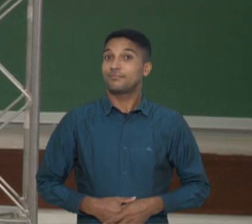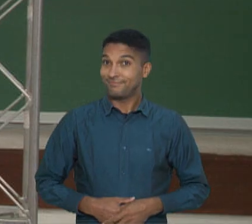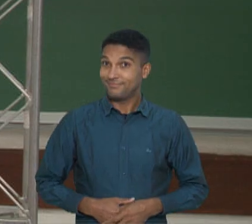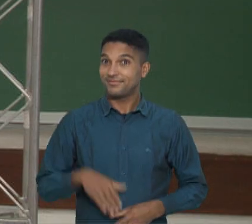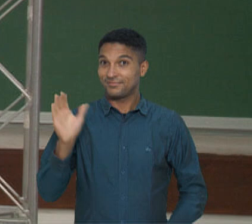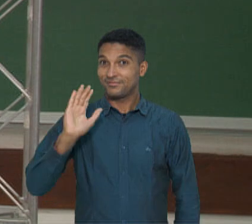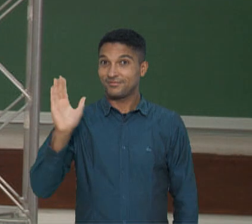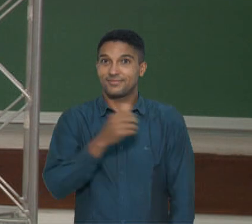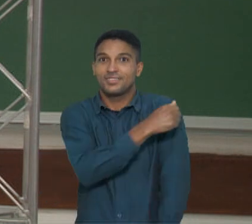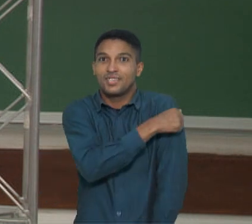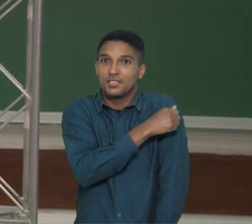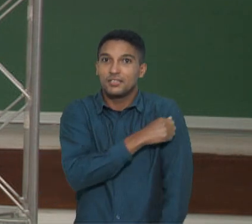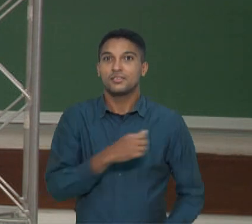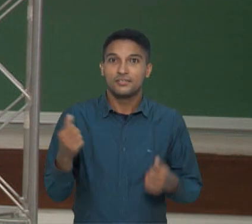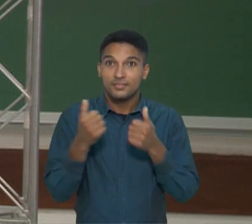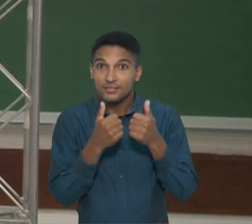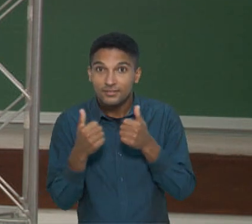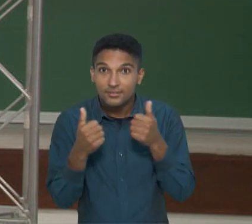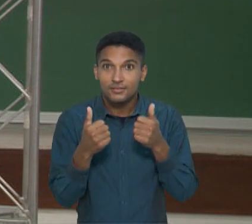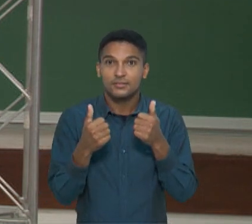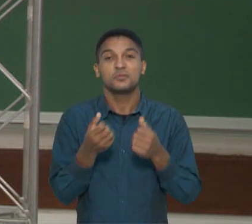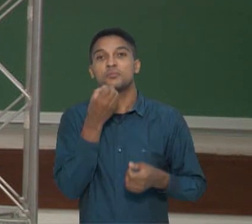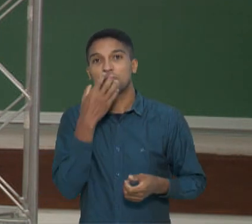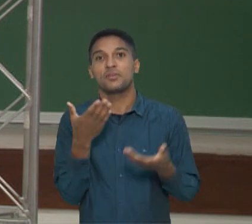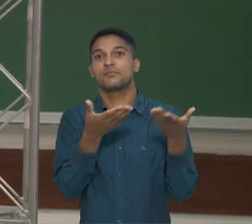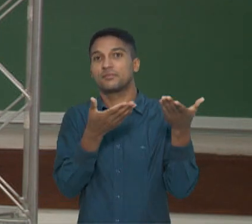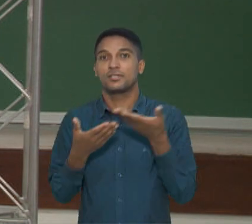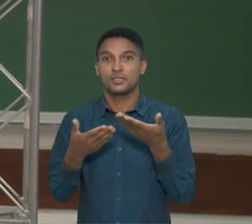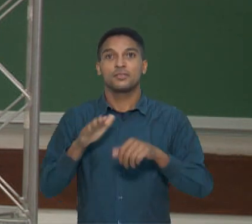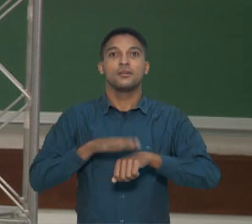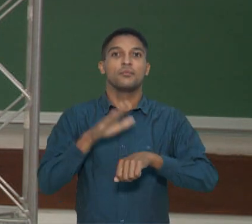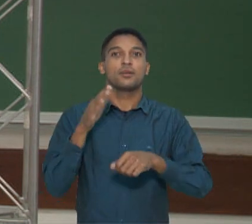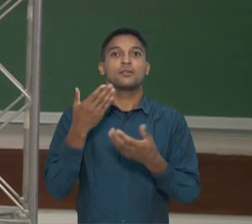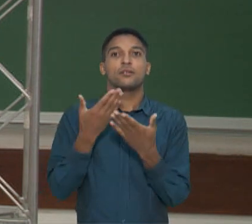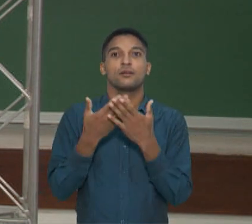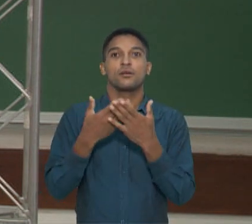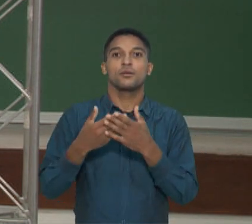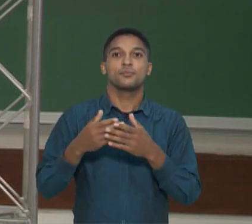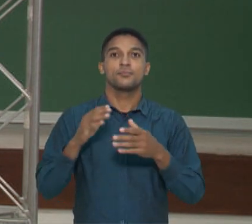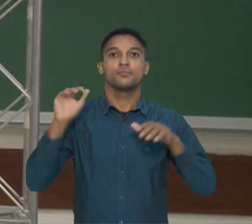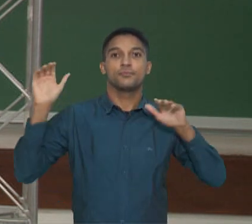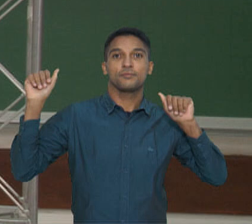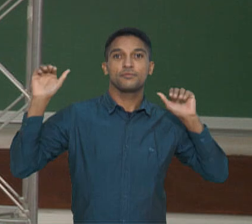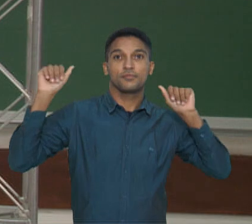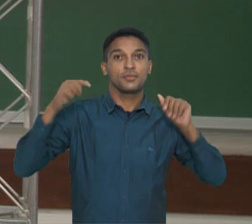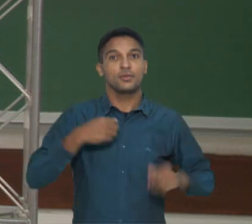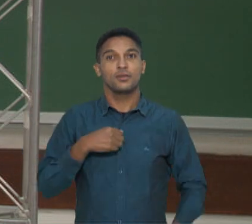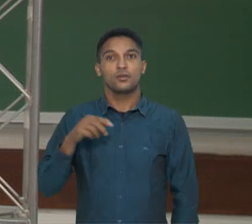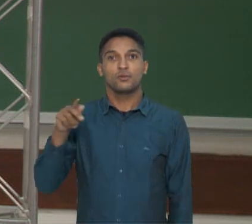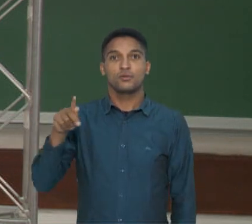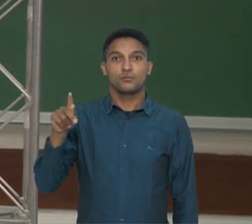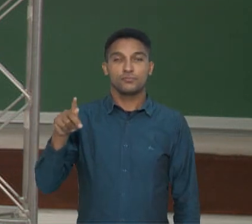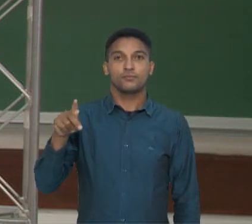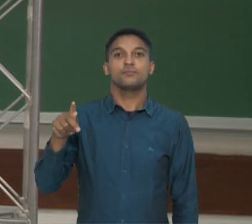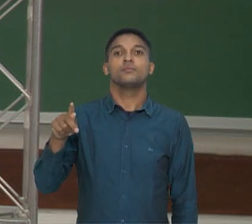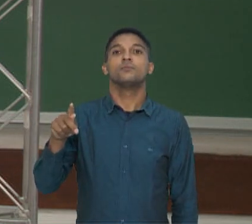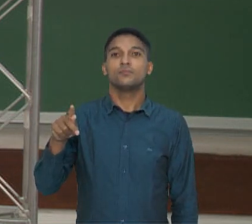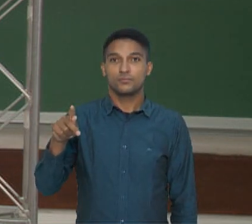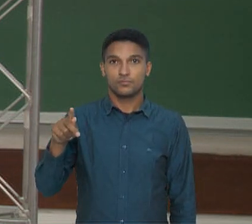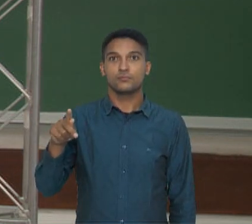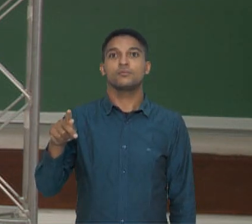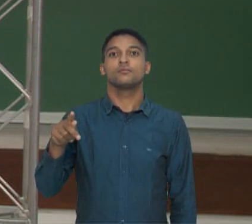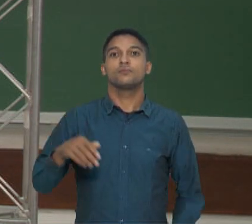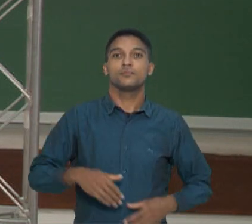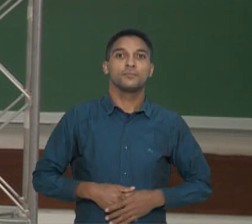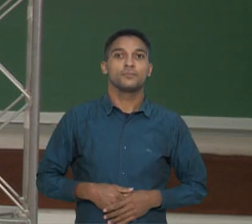Hola chicos, ¿qué tal? Sean bienvenidos a más una clase de español. Soy el profesor Roger y daré